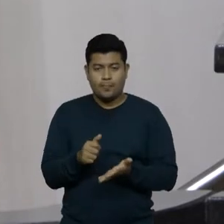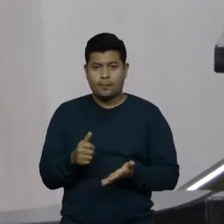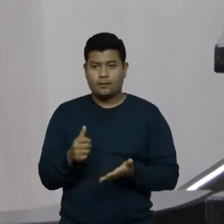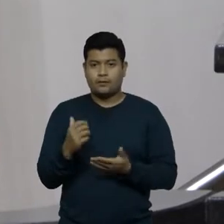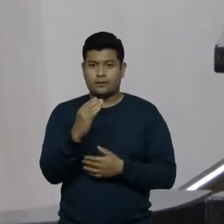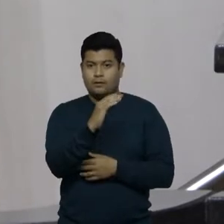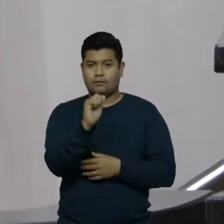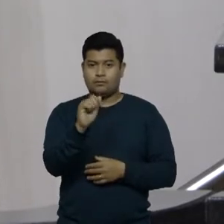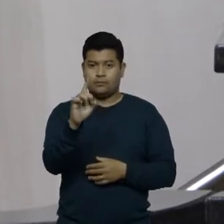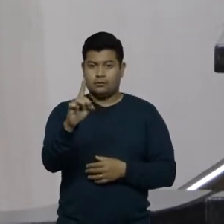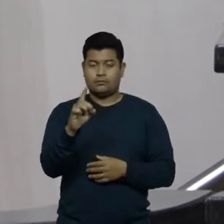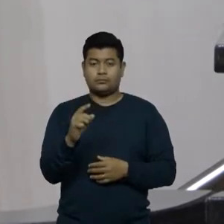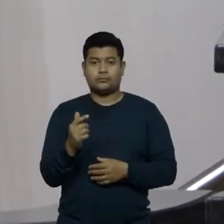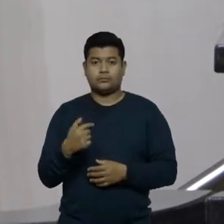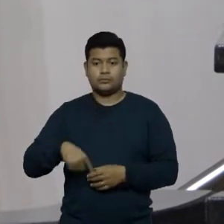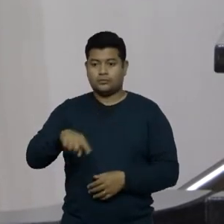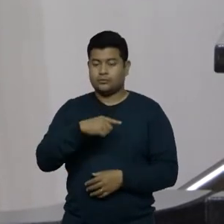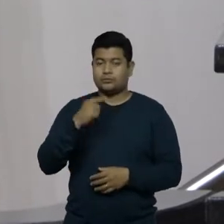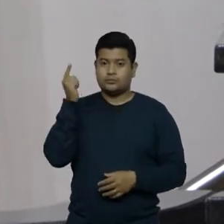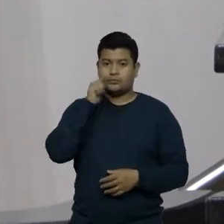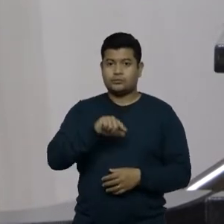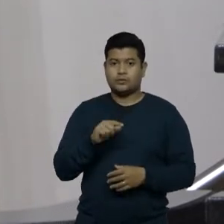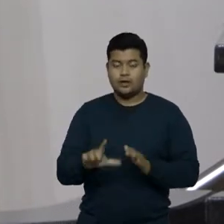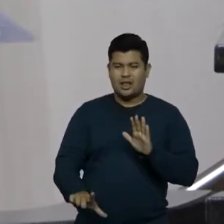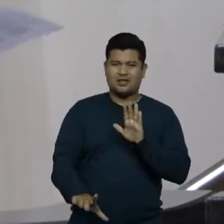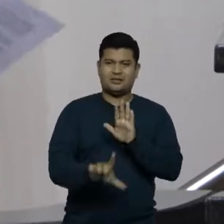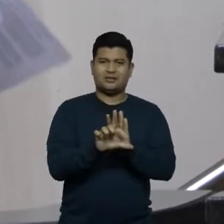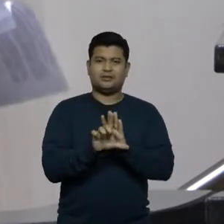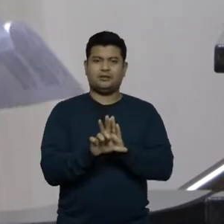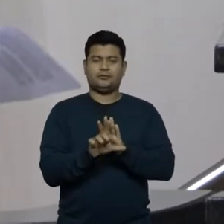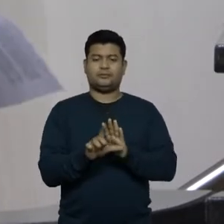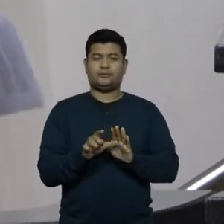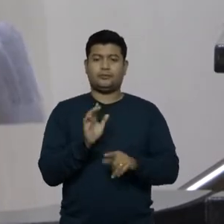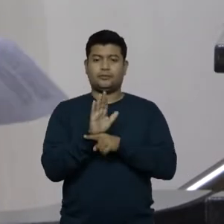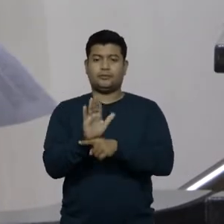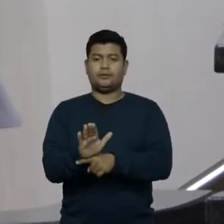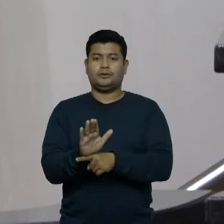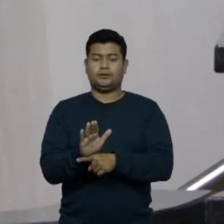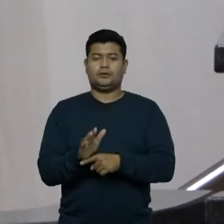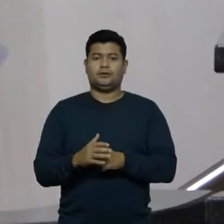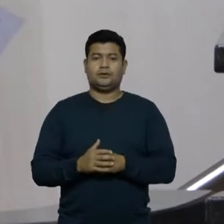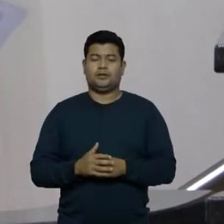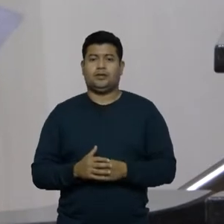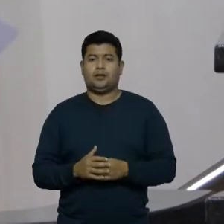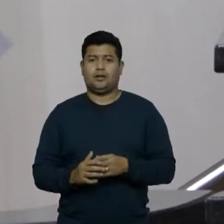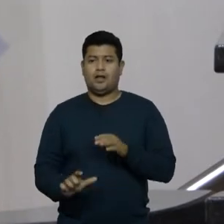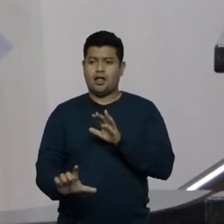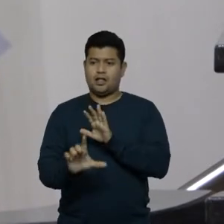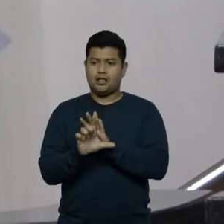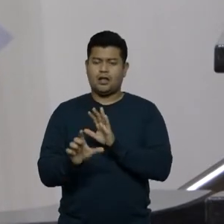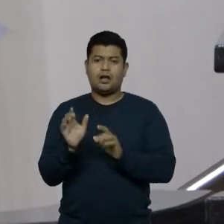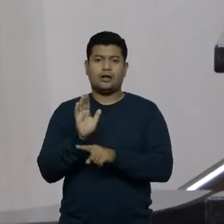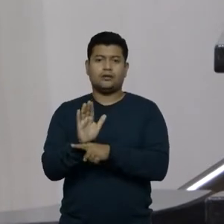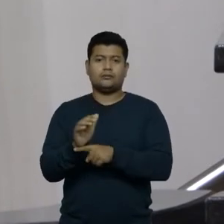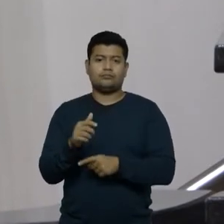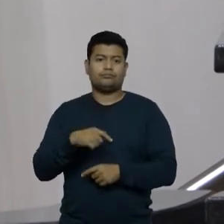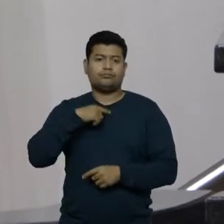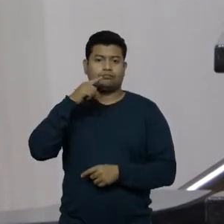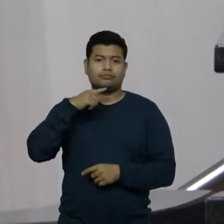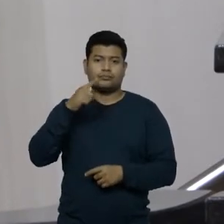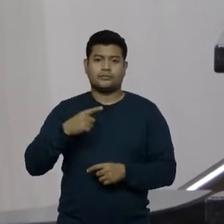gente poder de fato ter essa lei beneficiando não adianta nós aprovamos uma lei aqui nesta Assembleia e